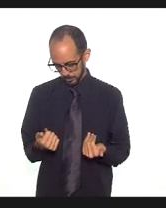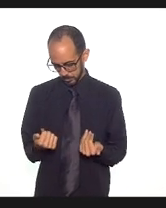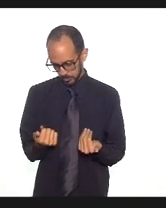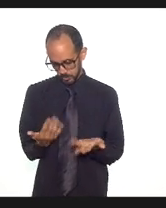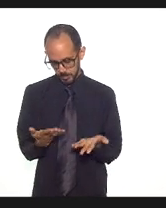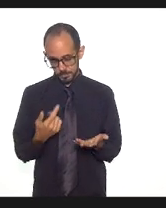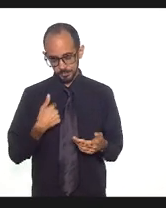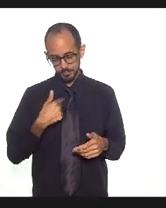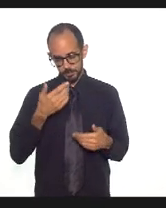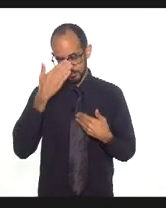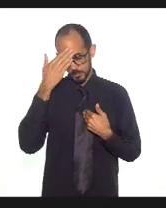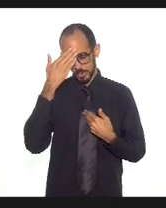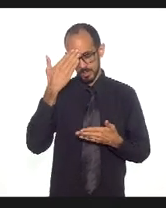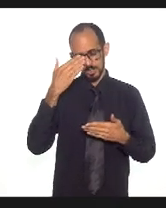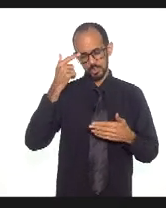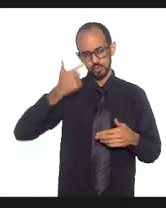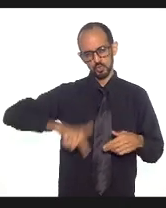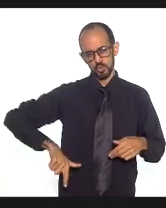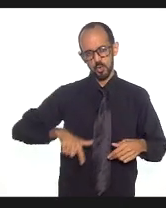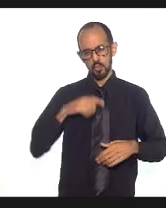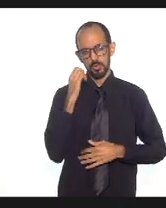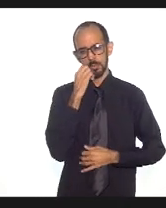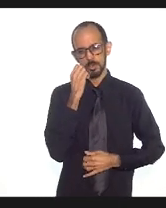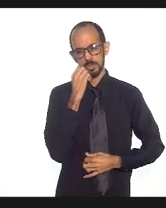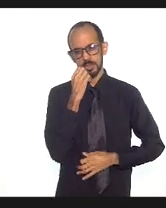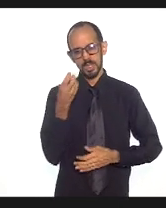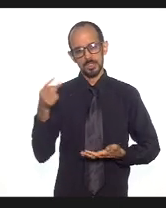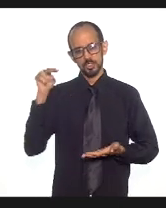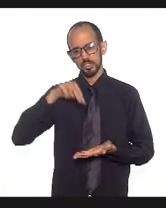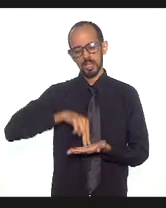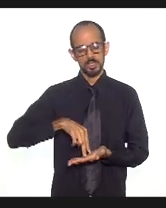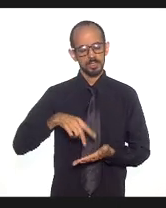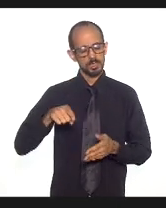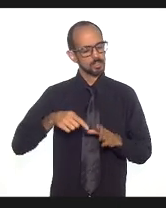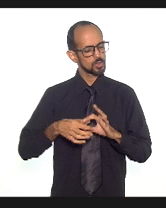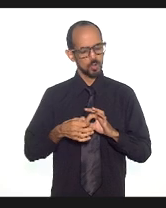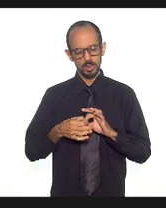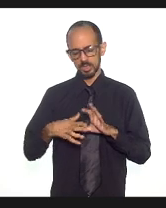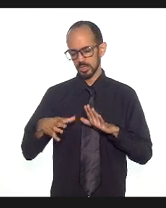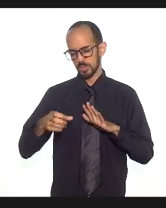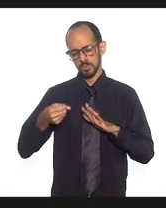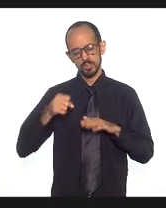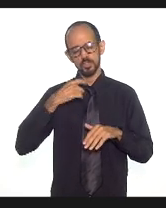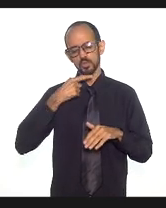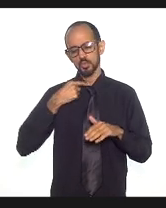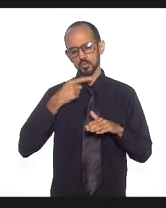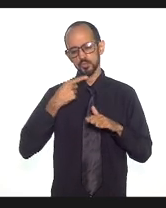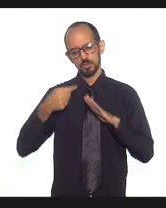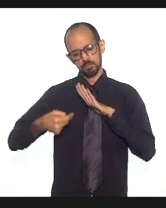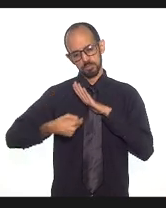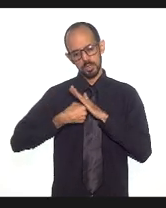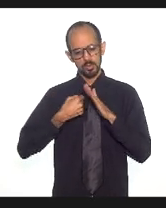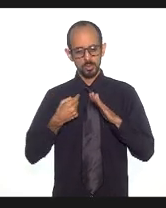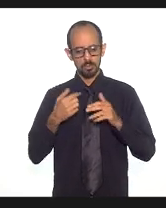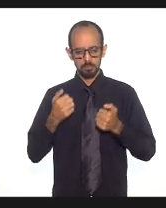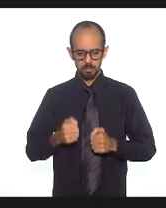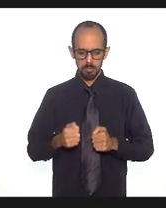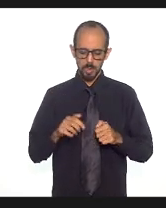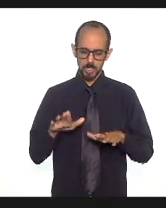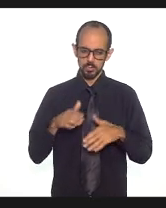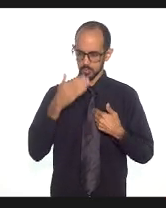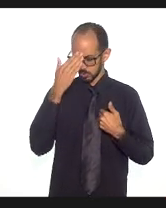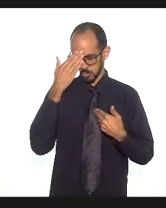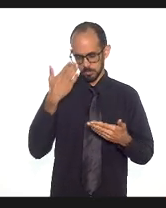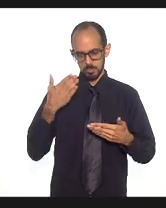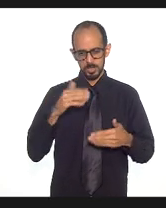agradeço mais uma vez a oportunidade de estar aqui e me coloco à disposição para os esclarecimentos que quiserem necessários. Tá bom? Muito